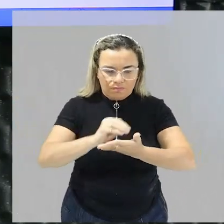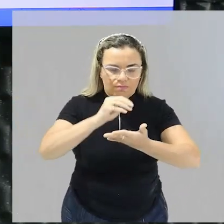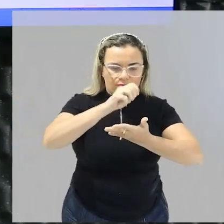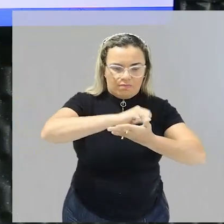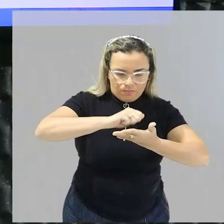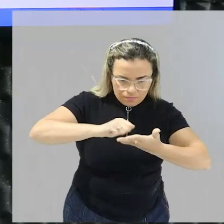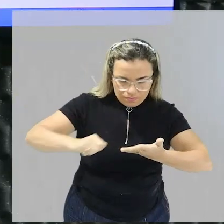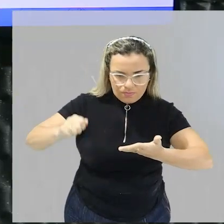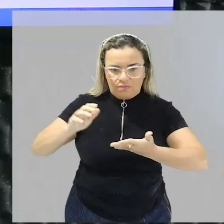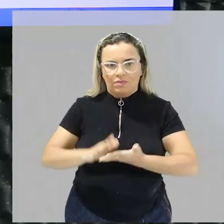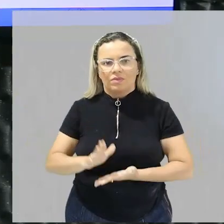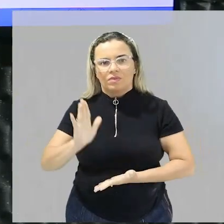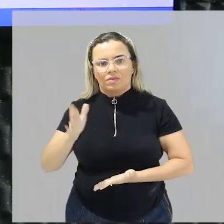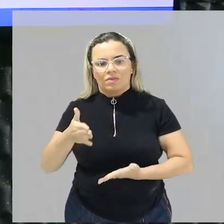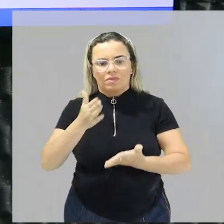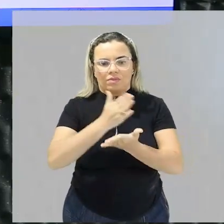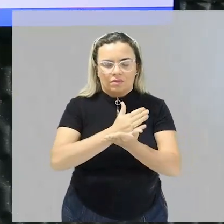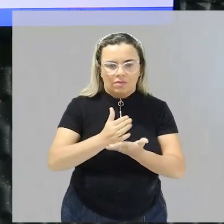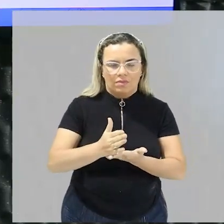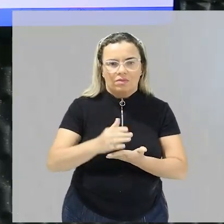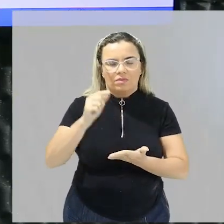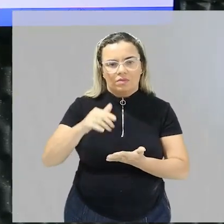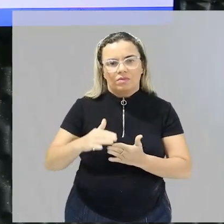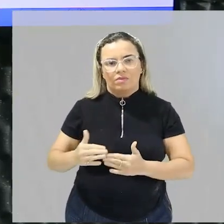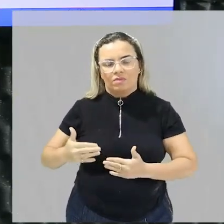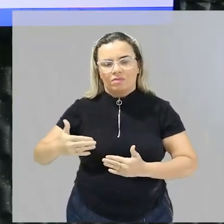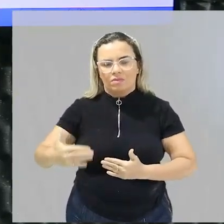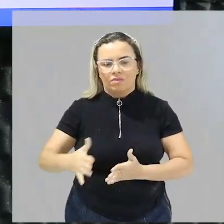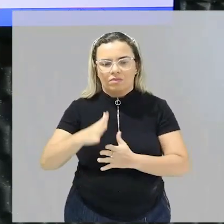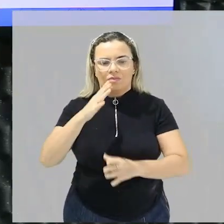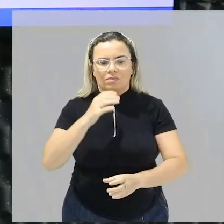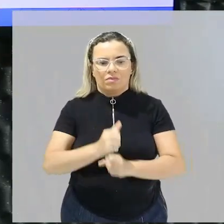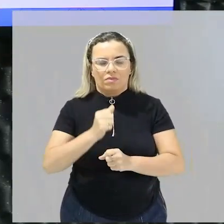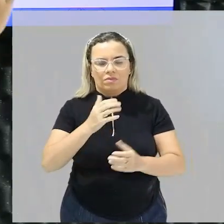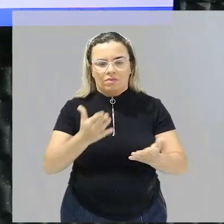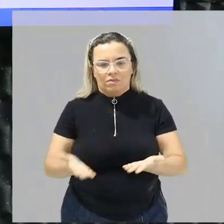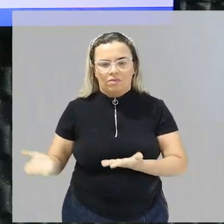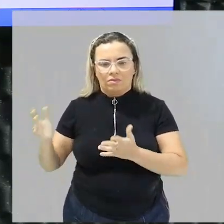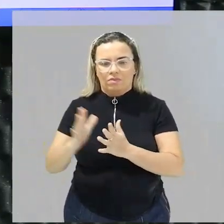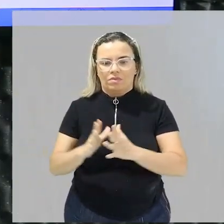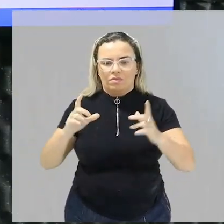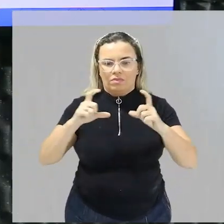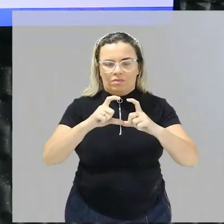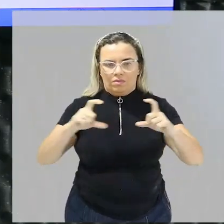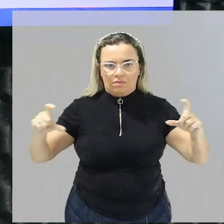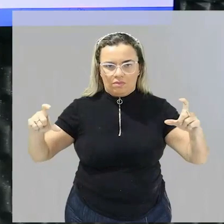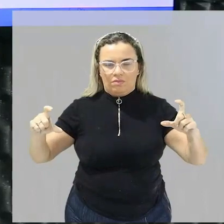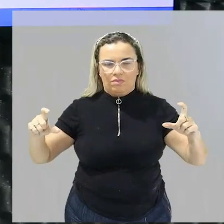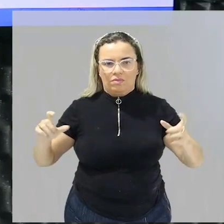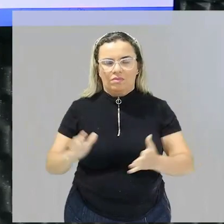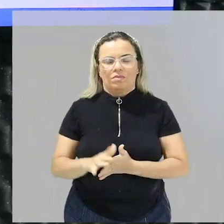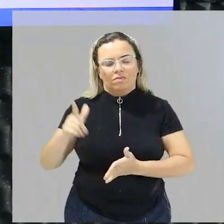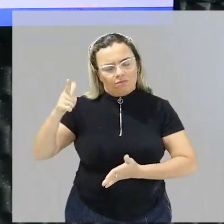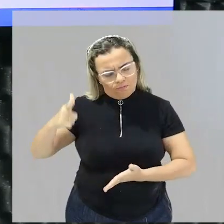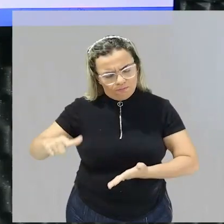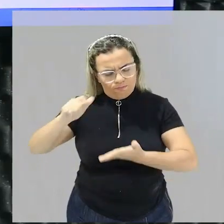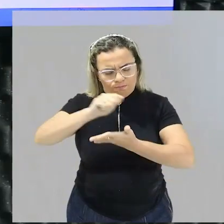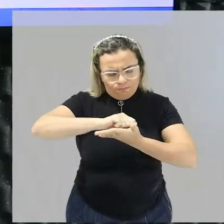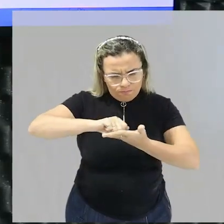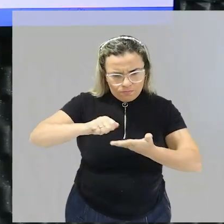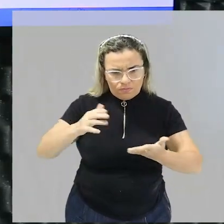com certeza a gente já deve começar o nosso procedimento de cálculo a partir dela, tá? Então, repete logo aí